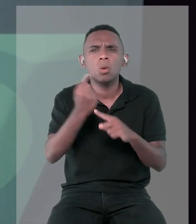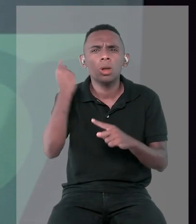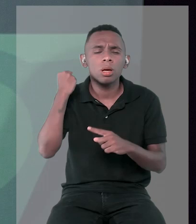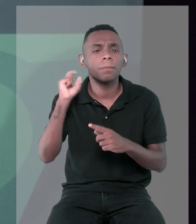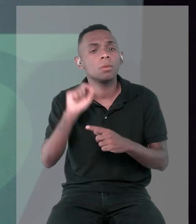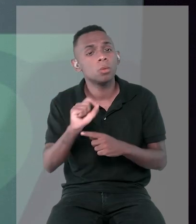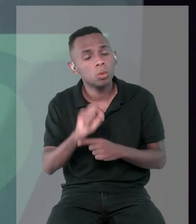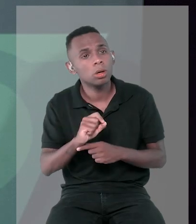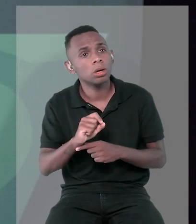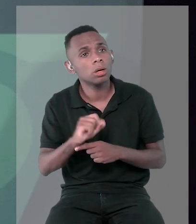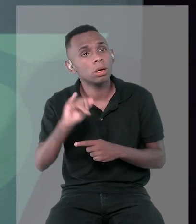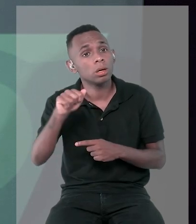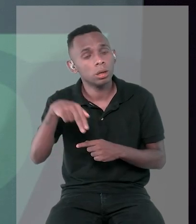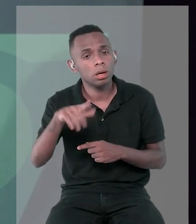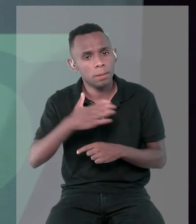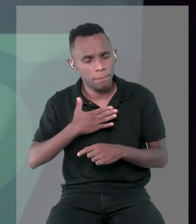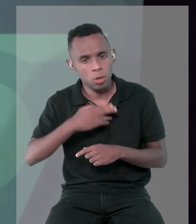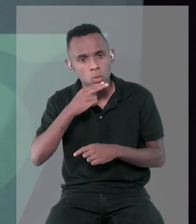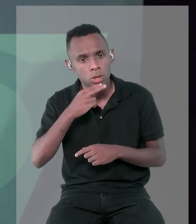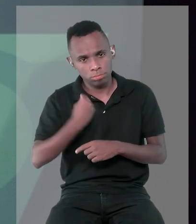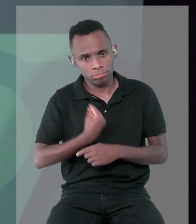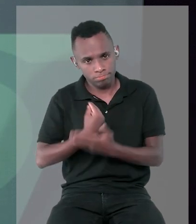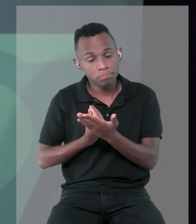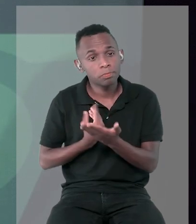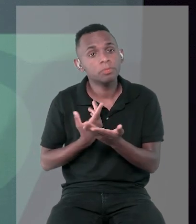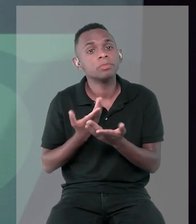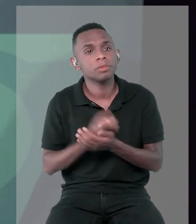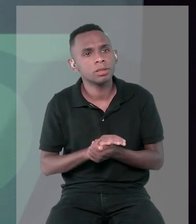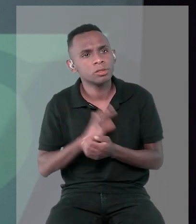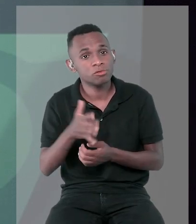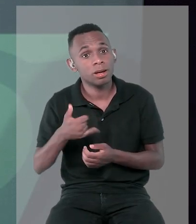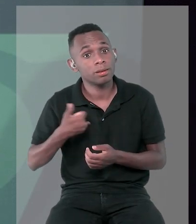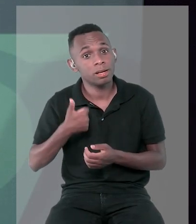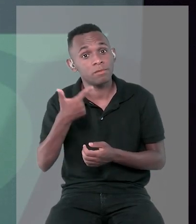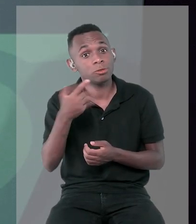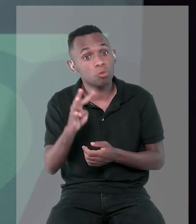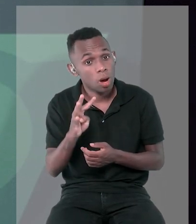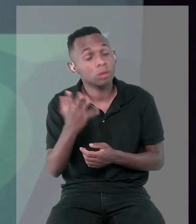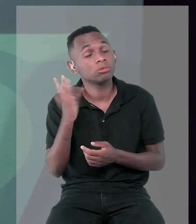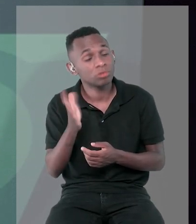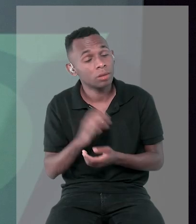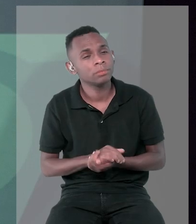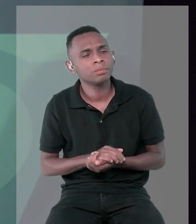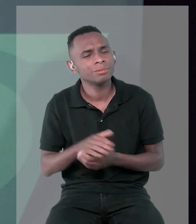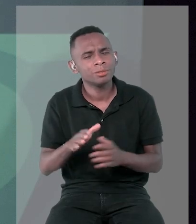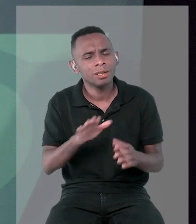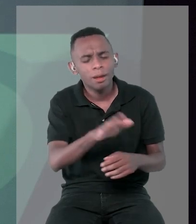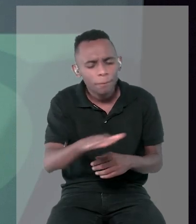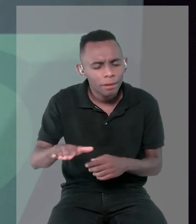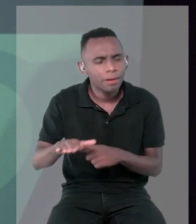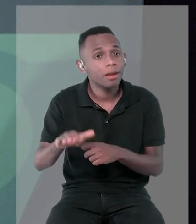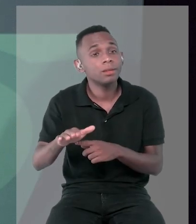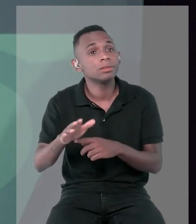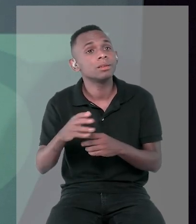até o Ian, meu neto, que está aqui, que já tem 24 anos, ele era